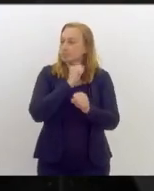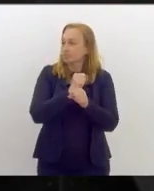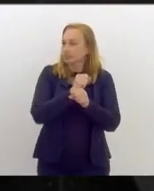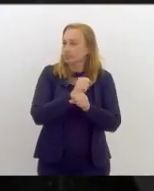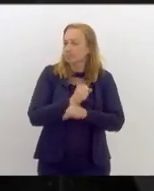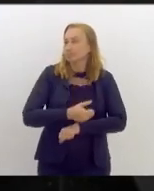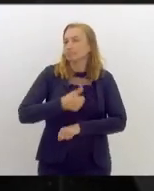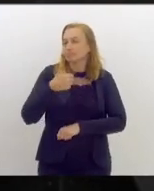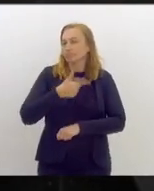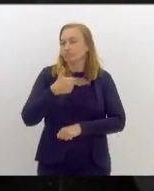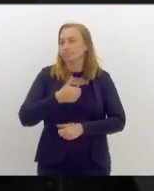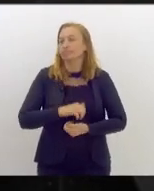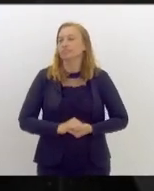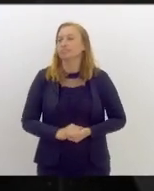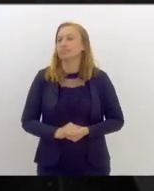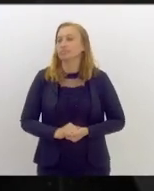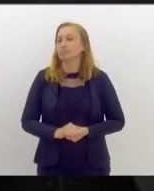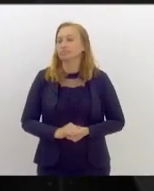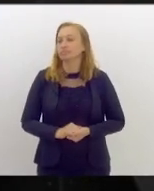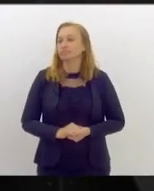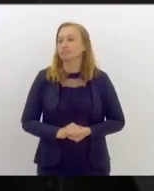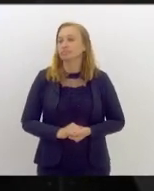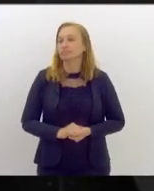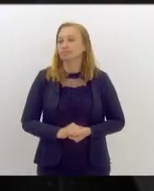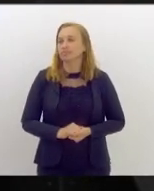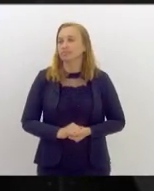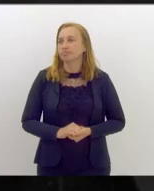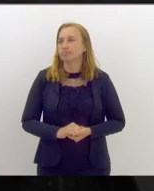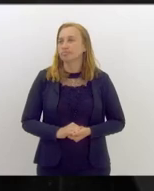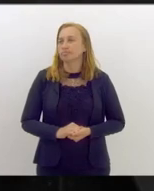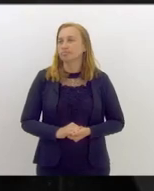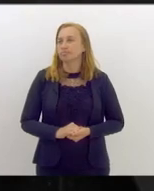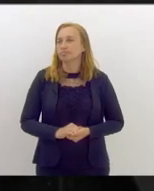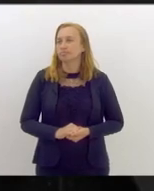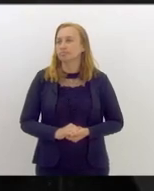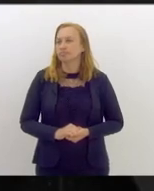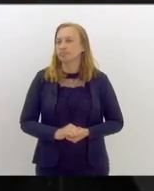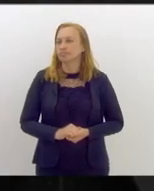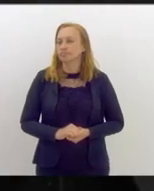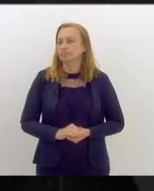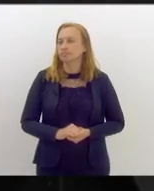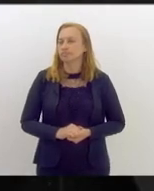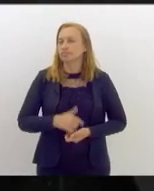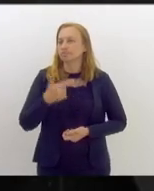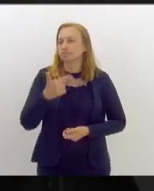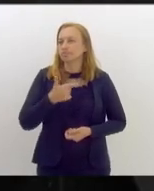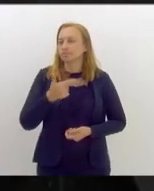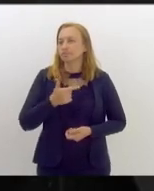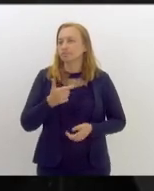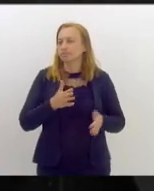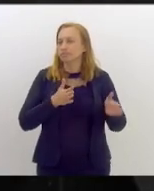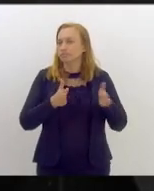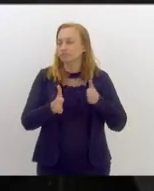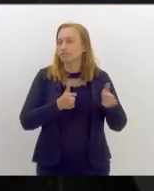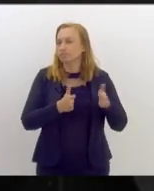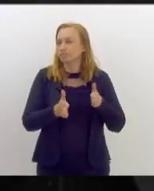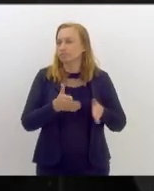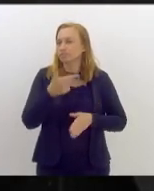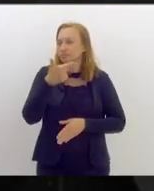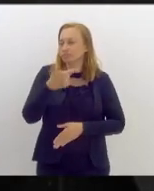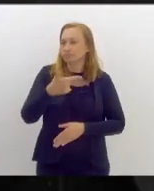bimestre conceder a segunda parte dos